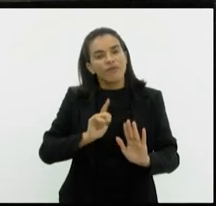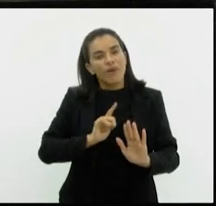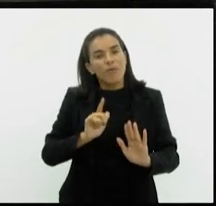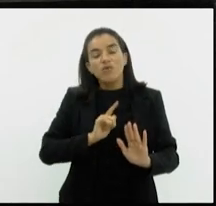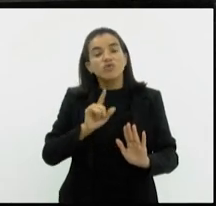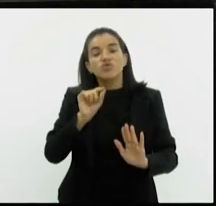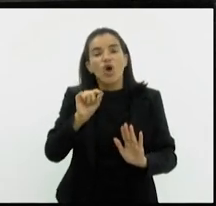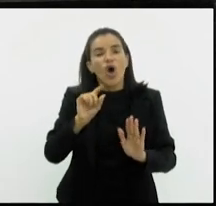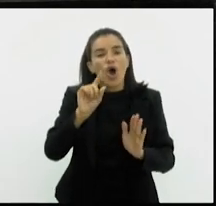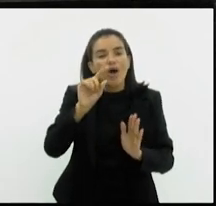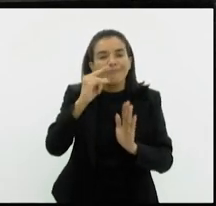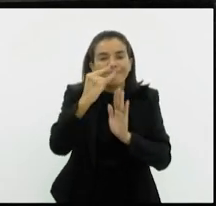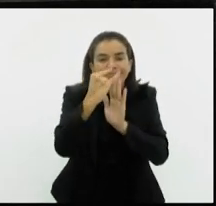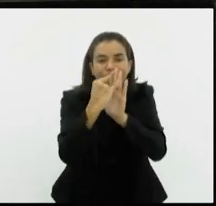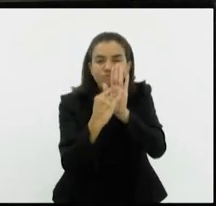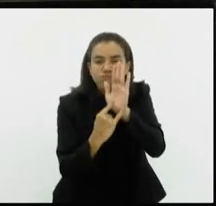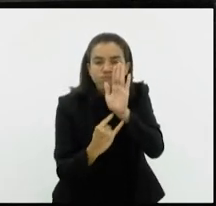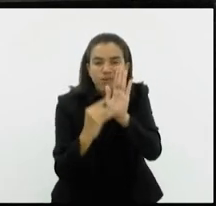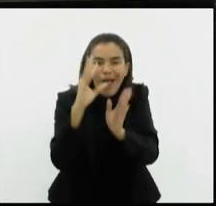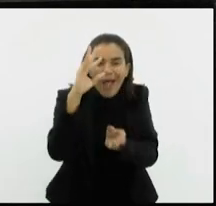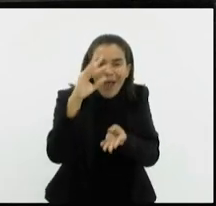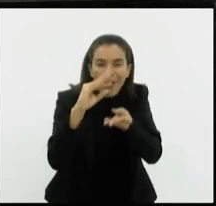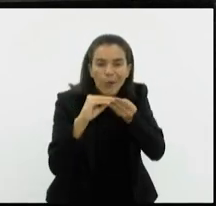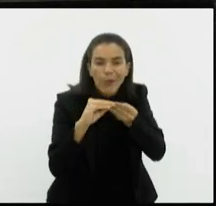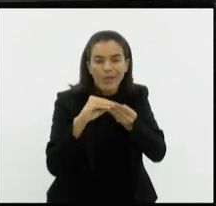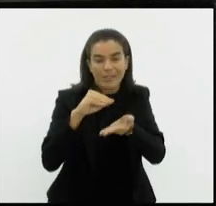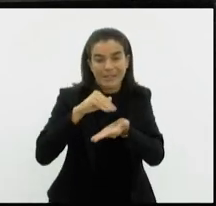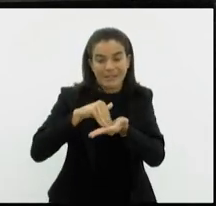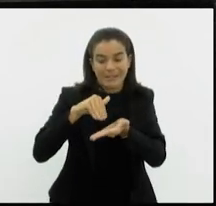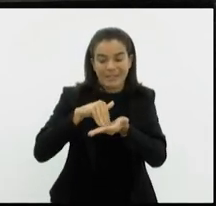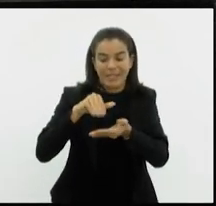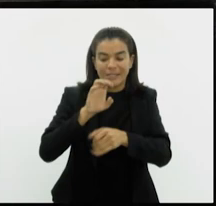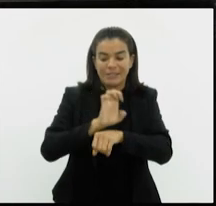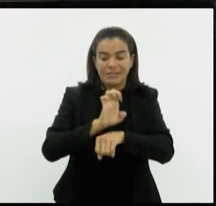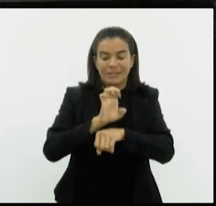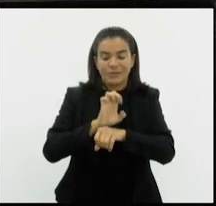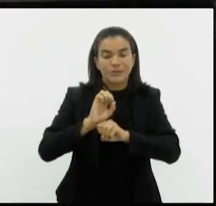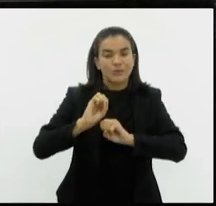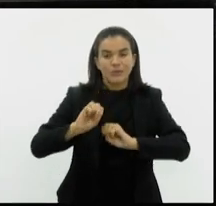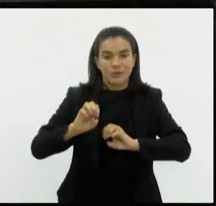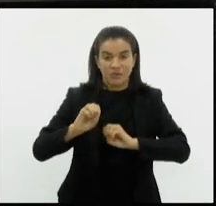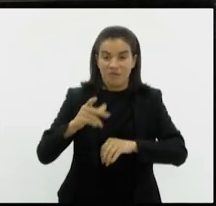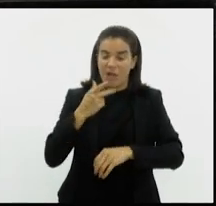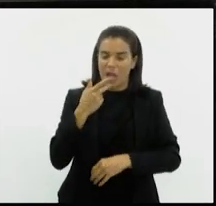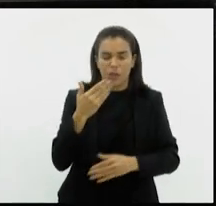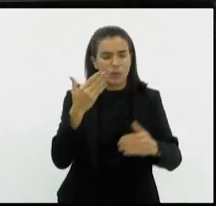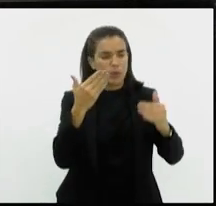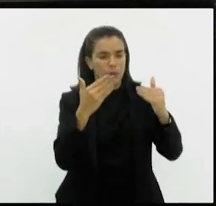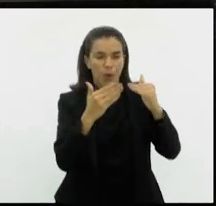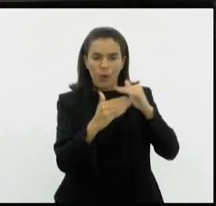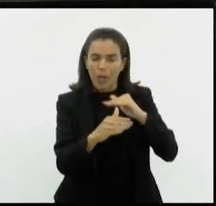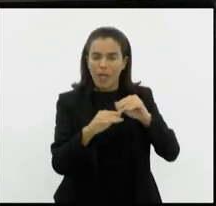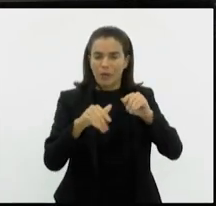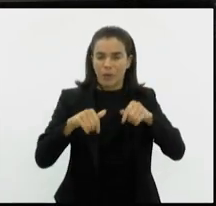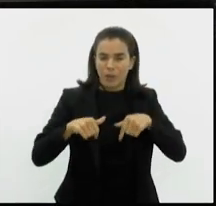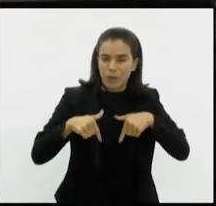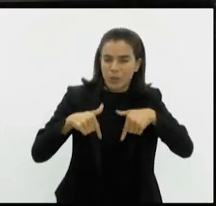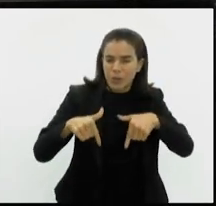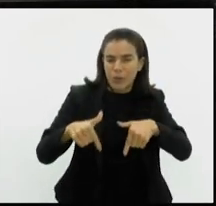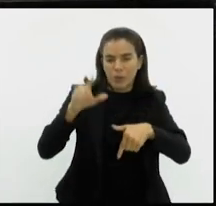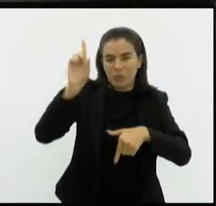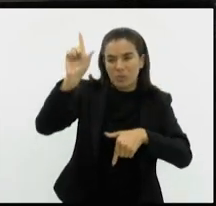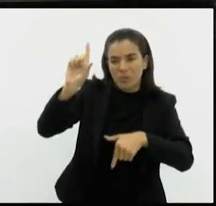nota curta da Secretaria de Estadual de Educação eh dizendo que não concordava com essa atitude do